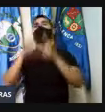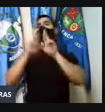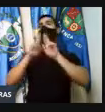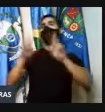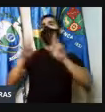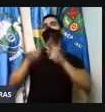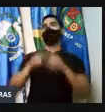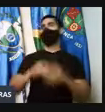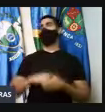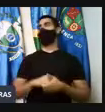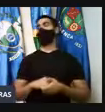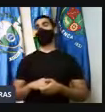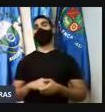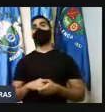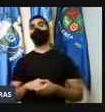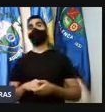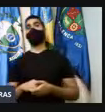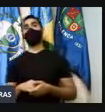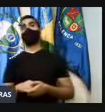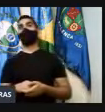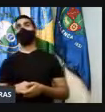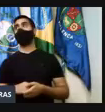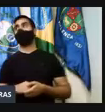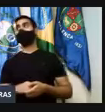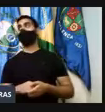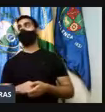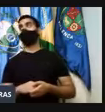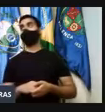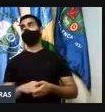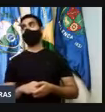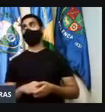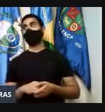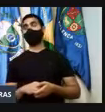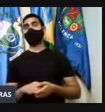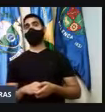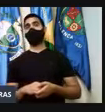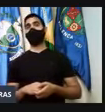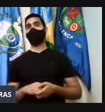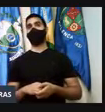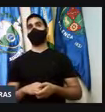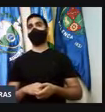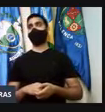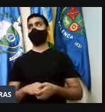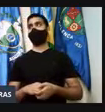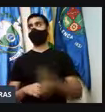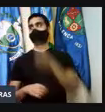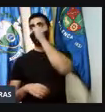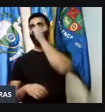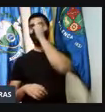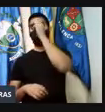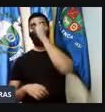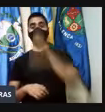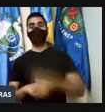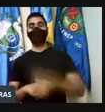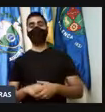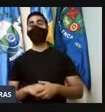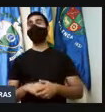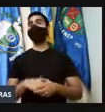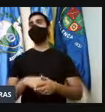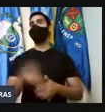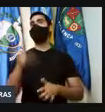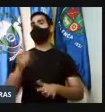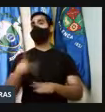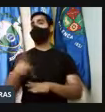quer. Eu só quero rapidinho, vereador, que eu vou te dar a palavra. Obrigada. Então, já está